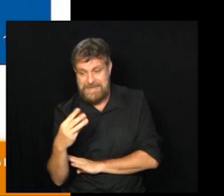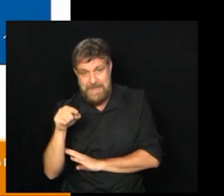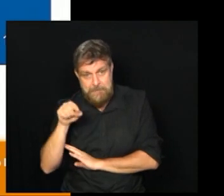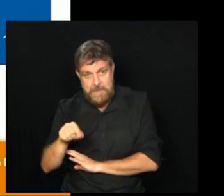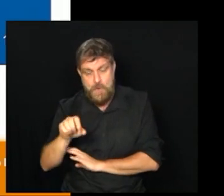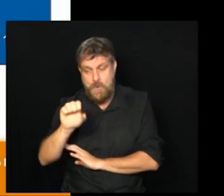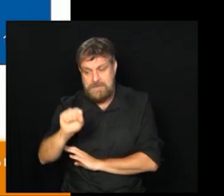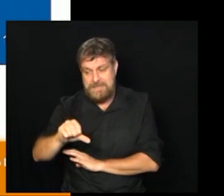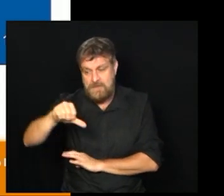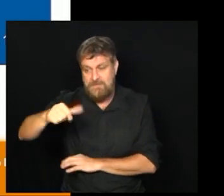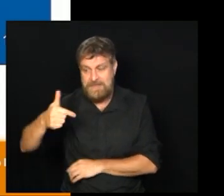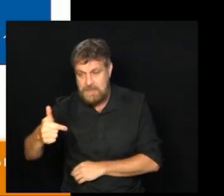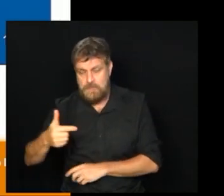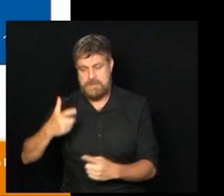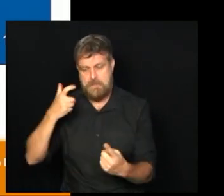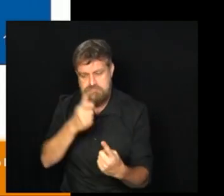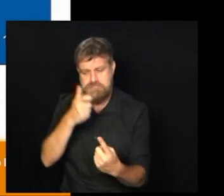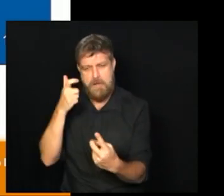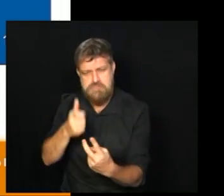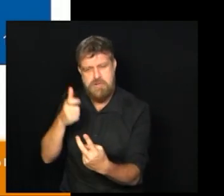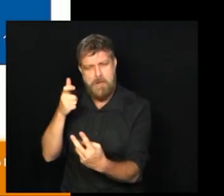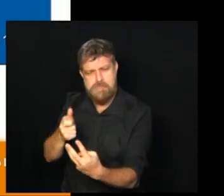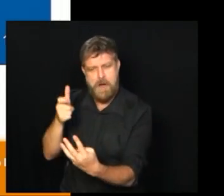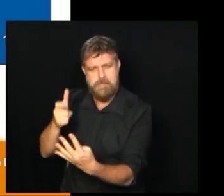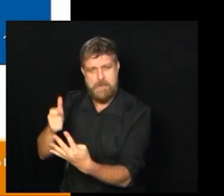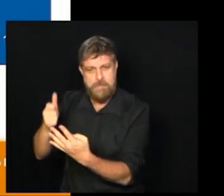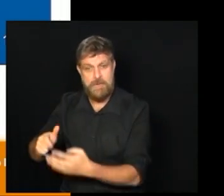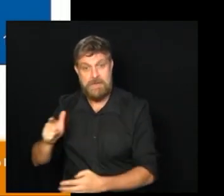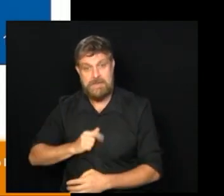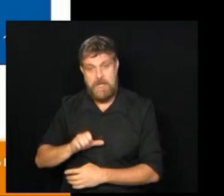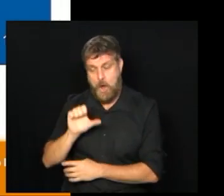1.293.892 doses das vacinas. Nós temos